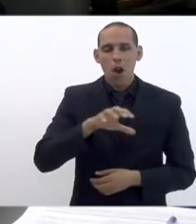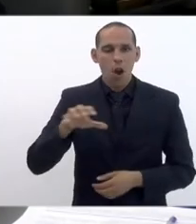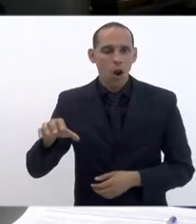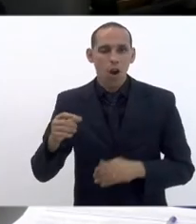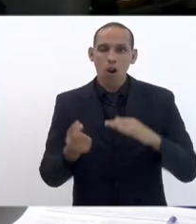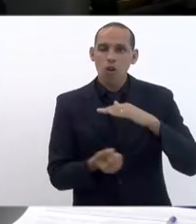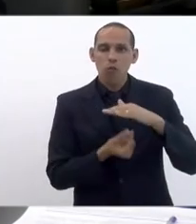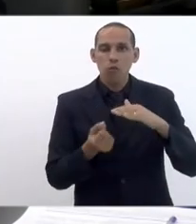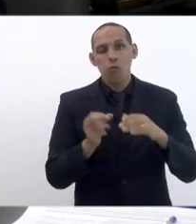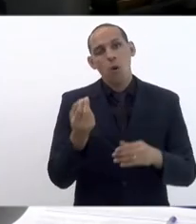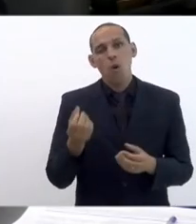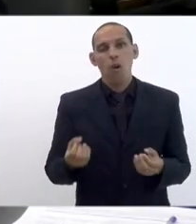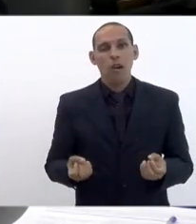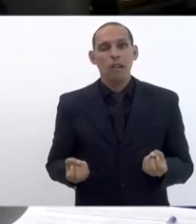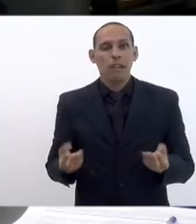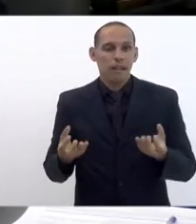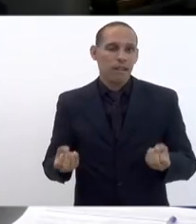despesa,